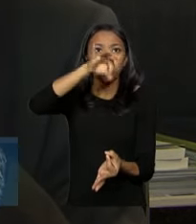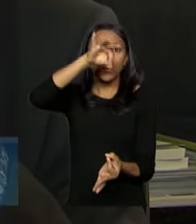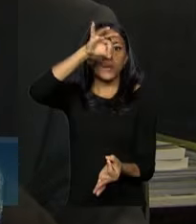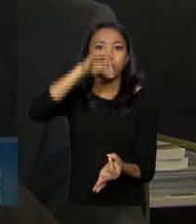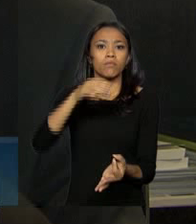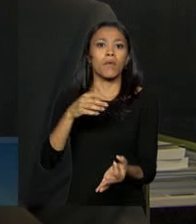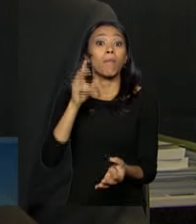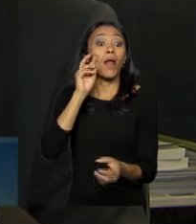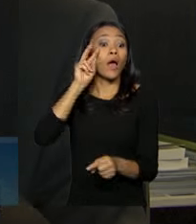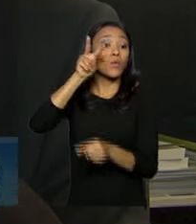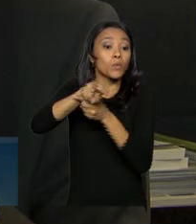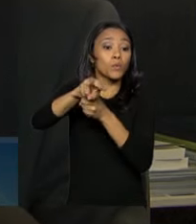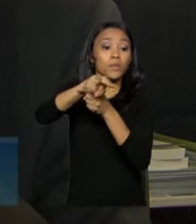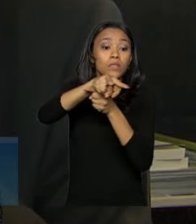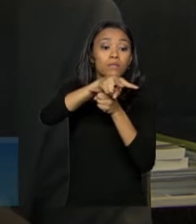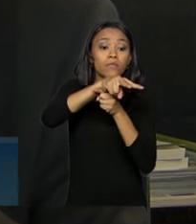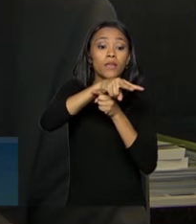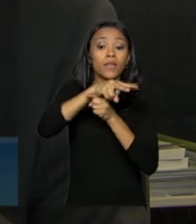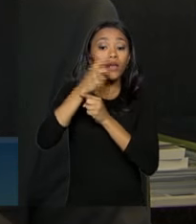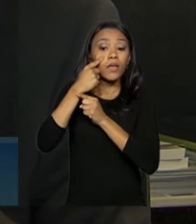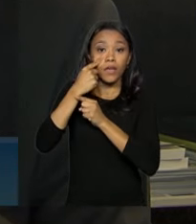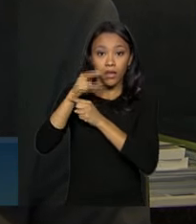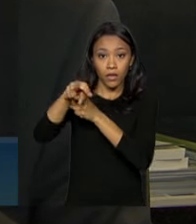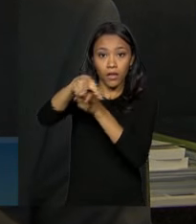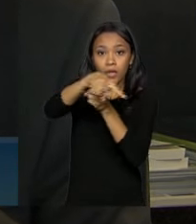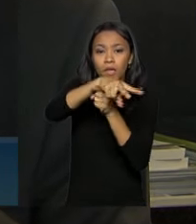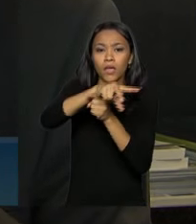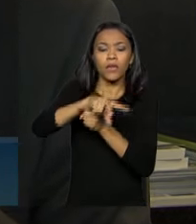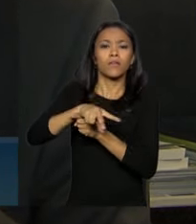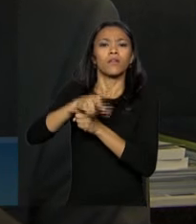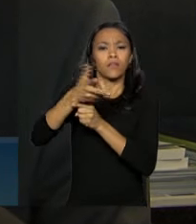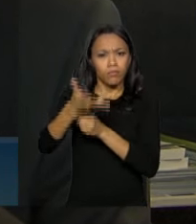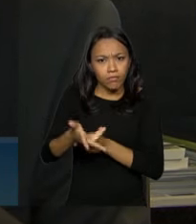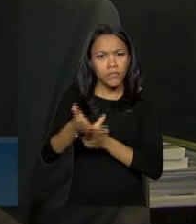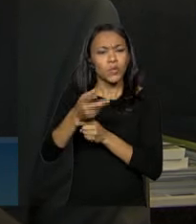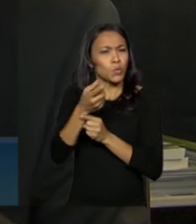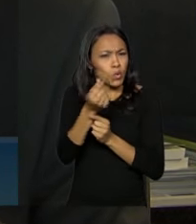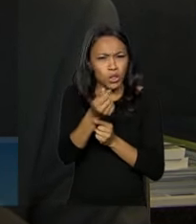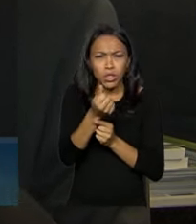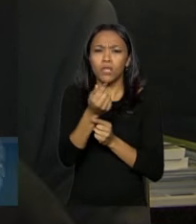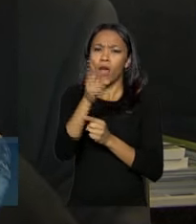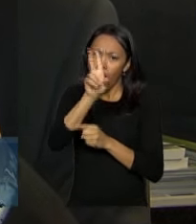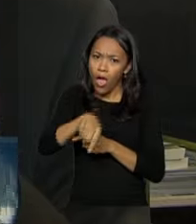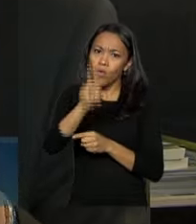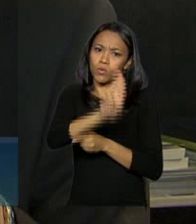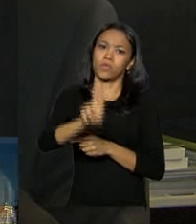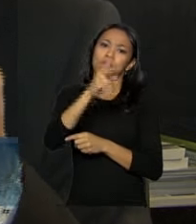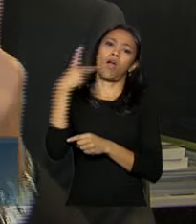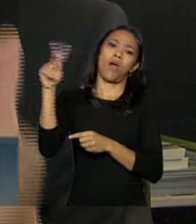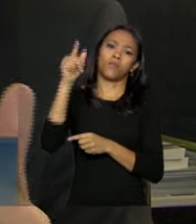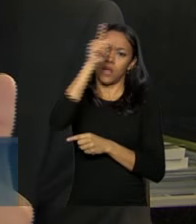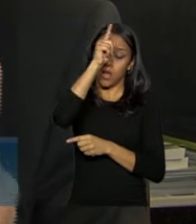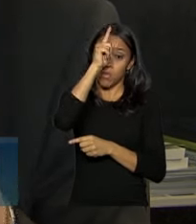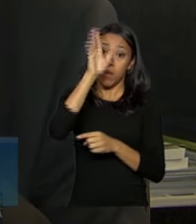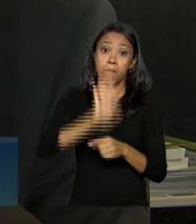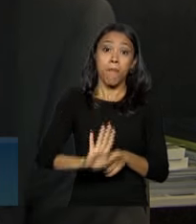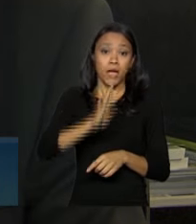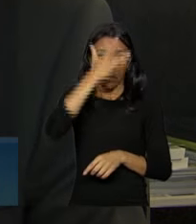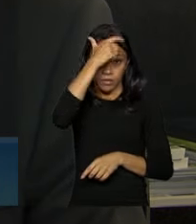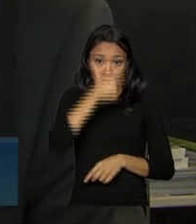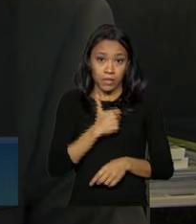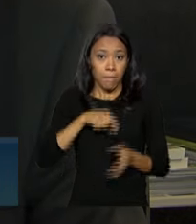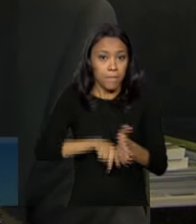o meio ambiente, vendo de que forma, com recursos todos da Alemanha, com cientistas brasileiros